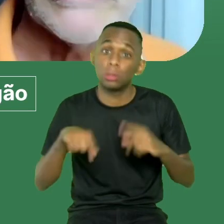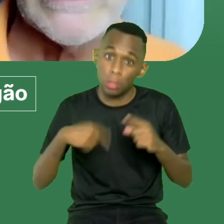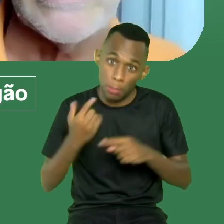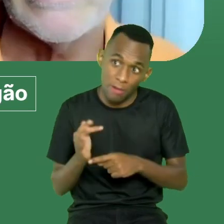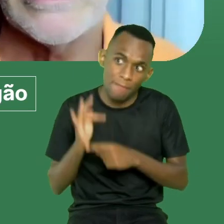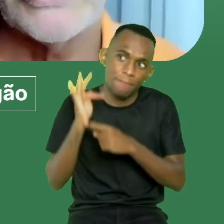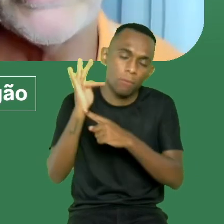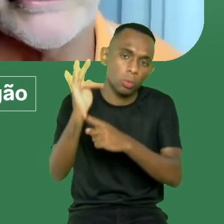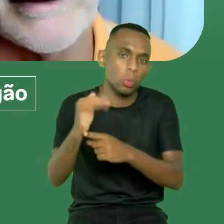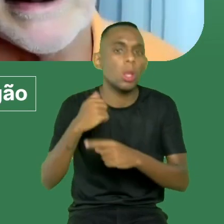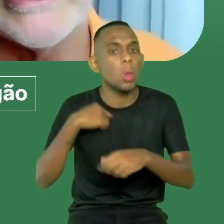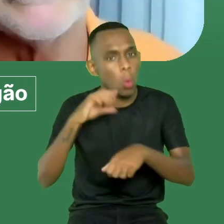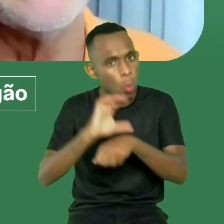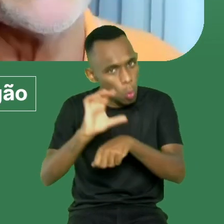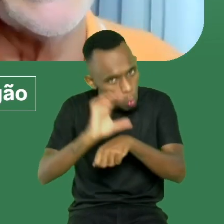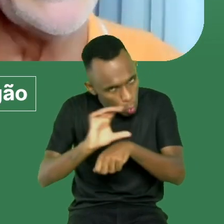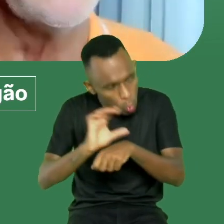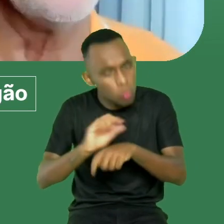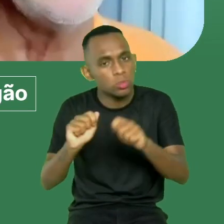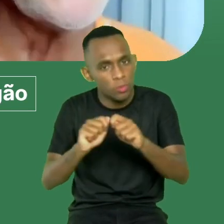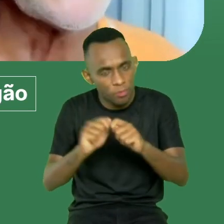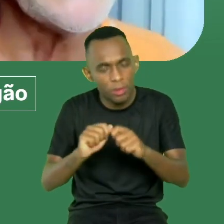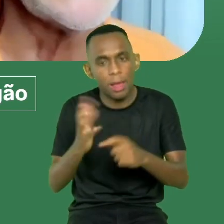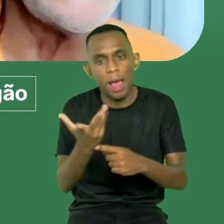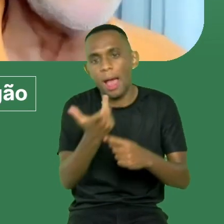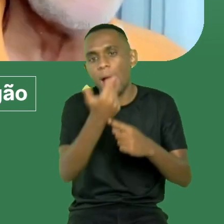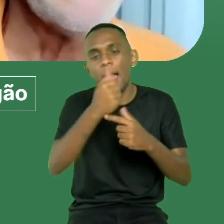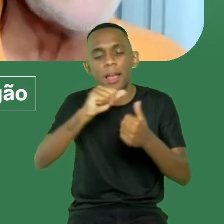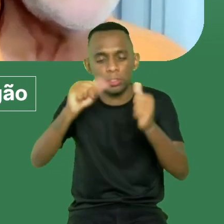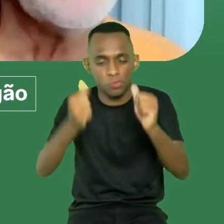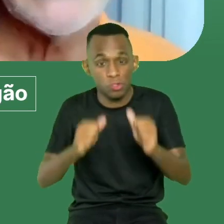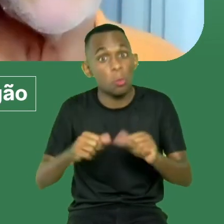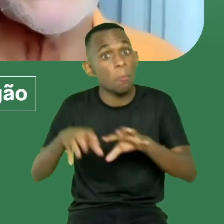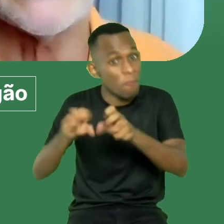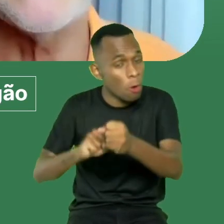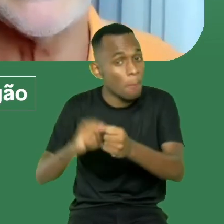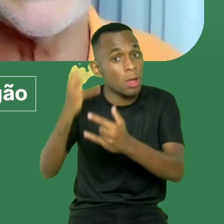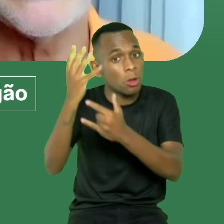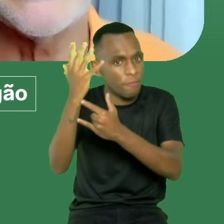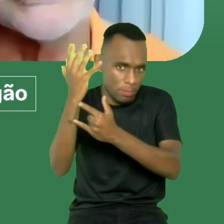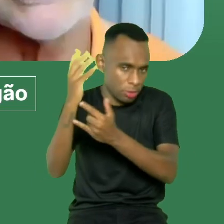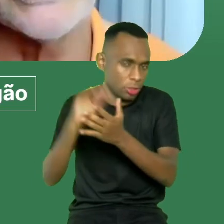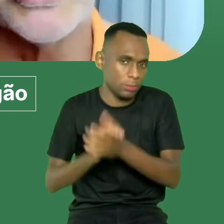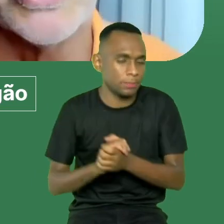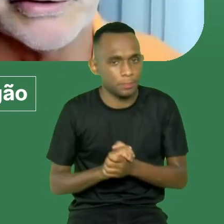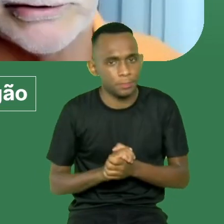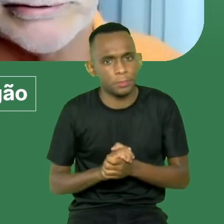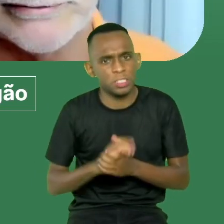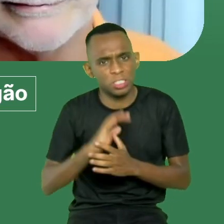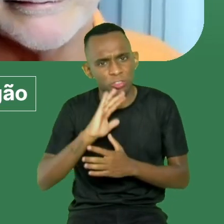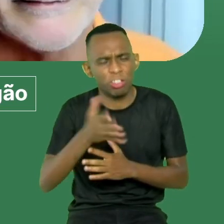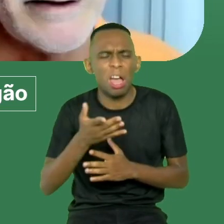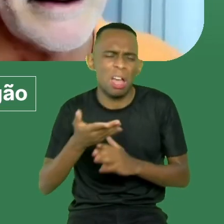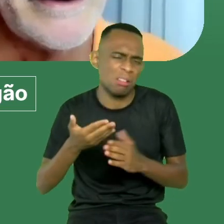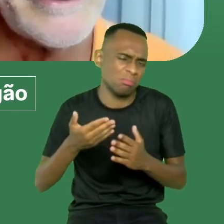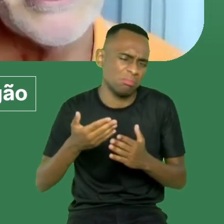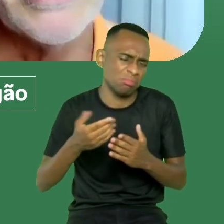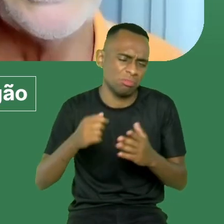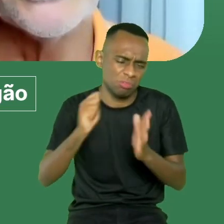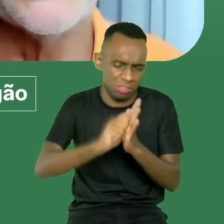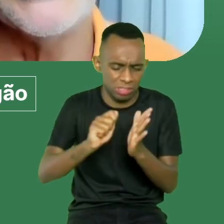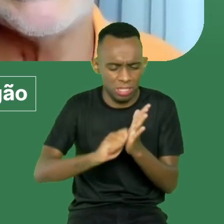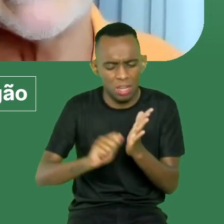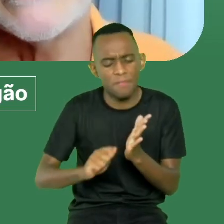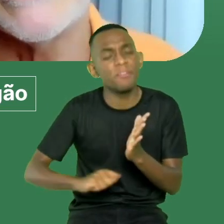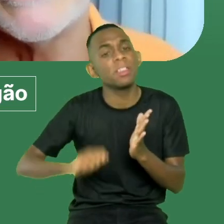até cursar artes visuais, me formei na UFMG e tal. Mas aí eu já era escritor